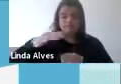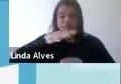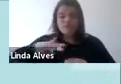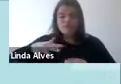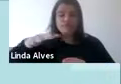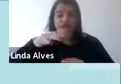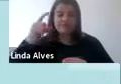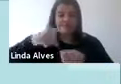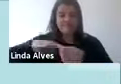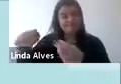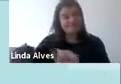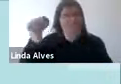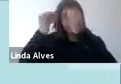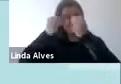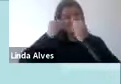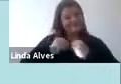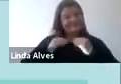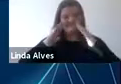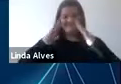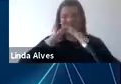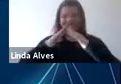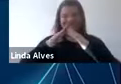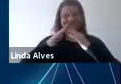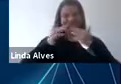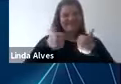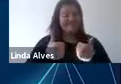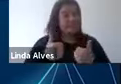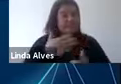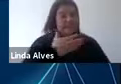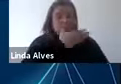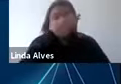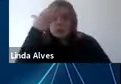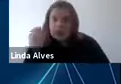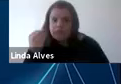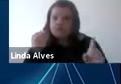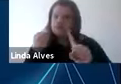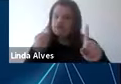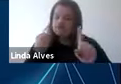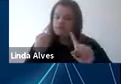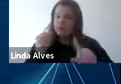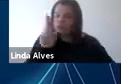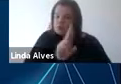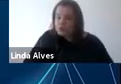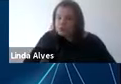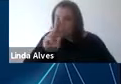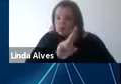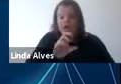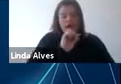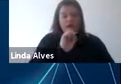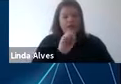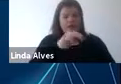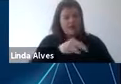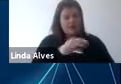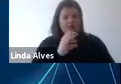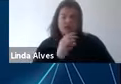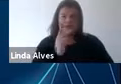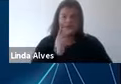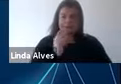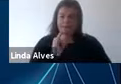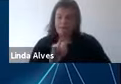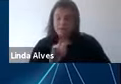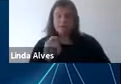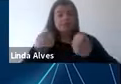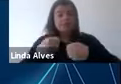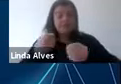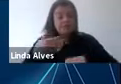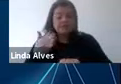Rede Fidelidade que entregam em casa. E não se esqueça, para utilizar seu SMC Pay, basta acessar